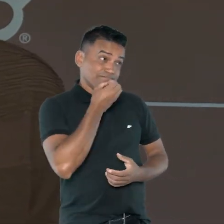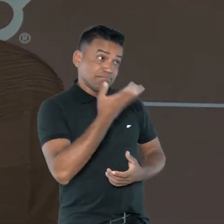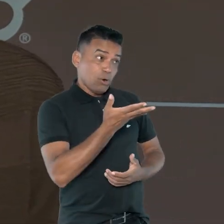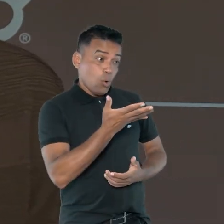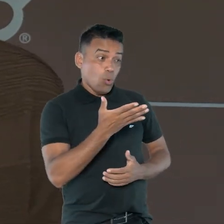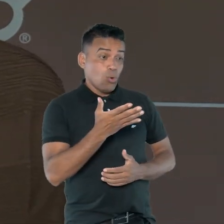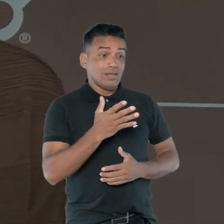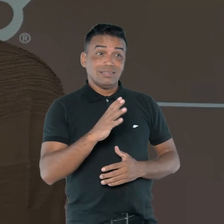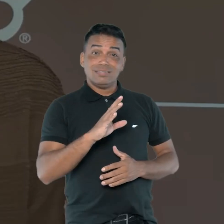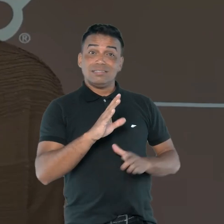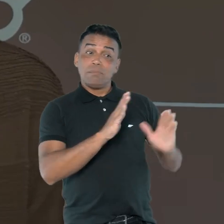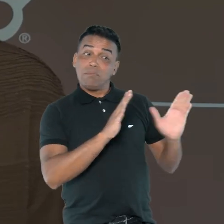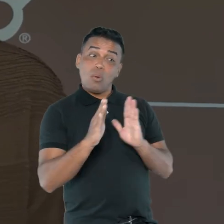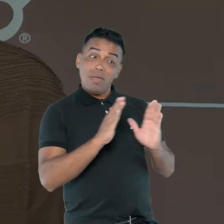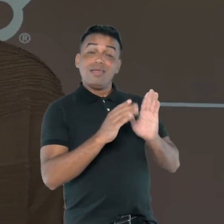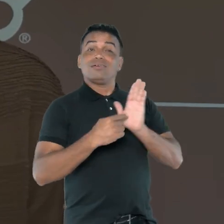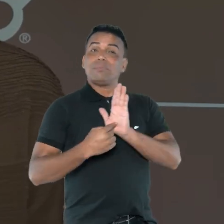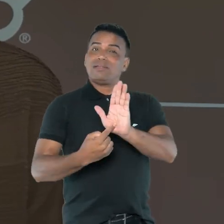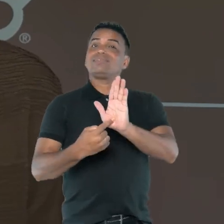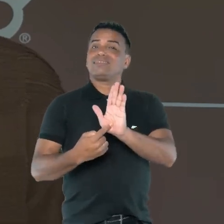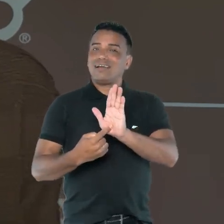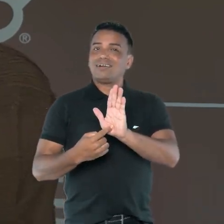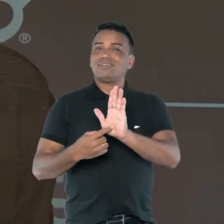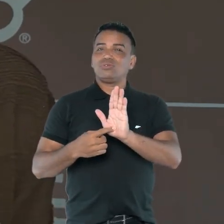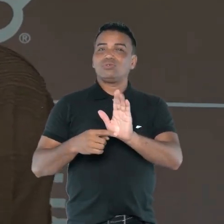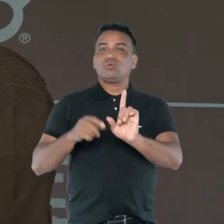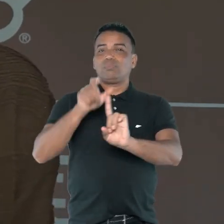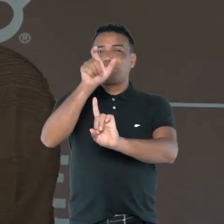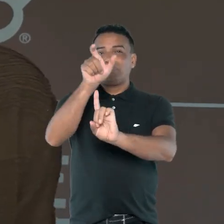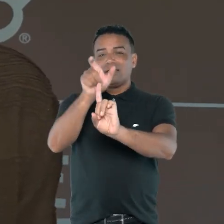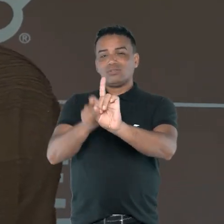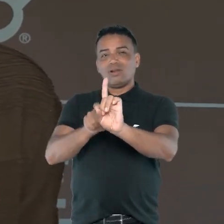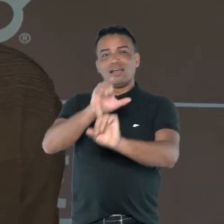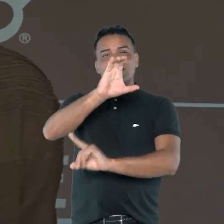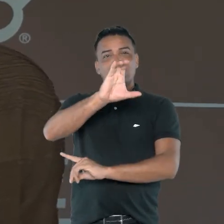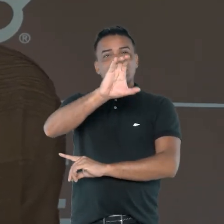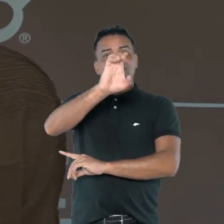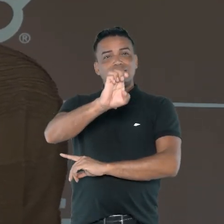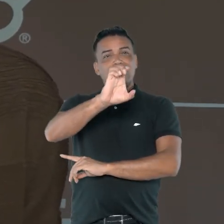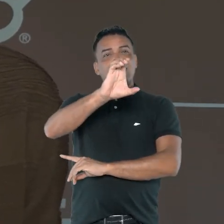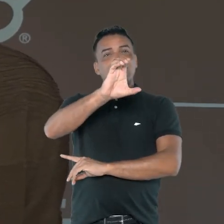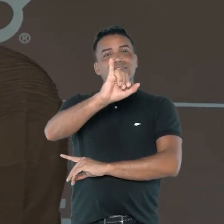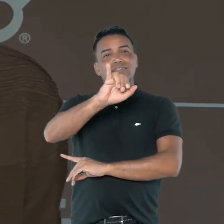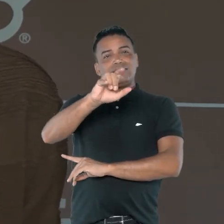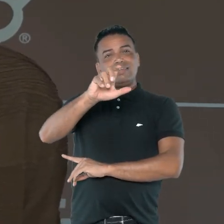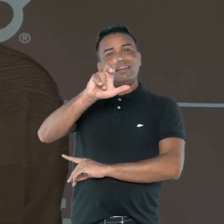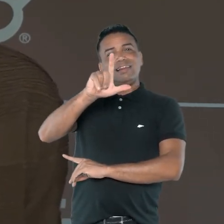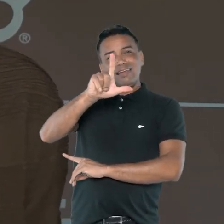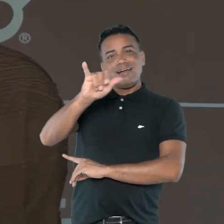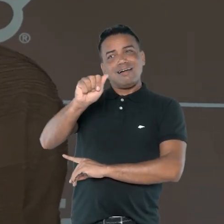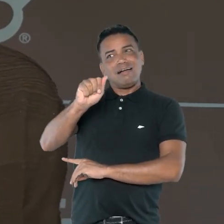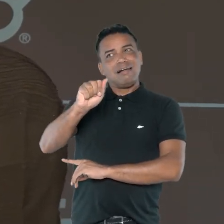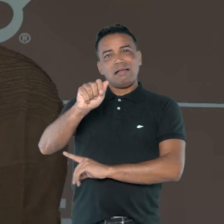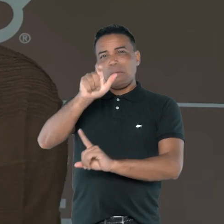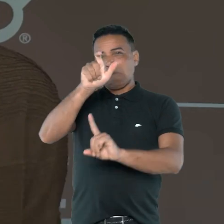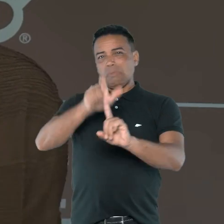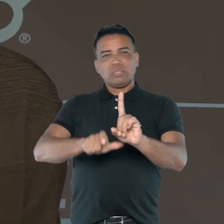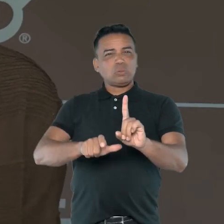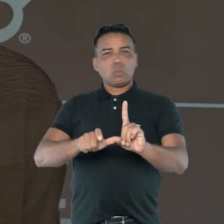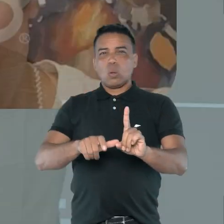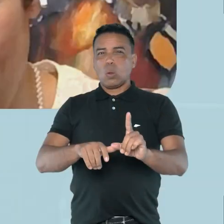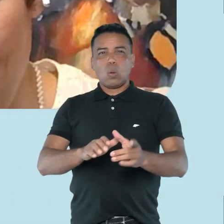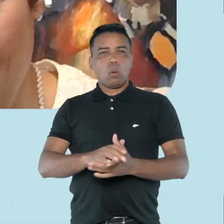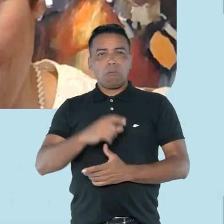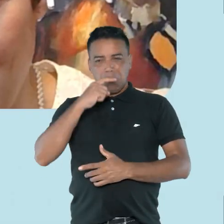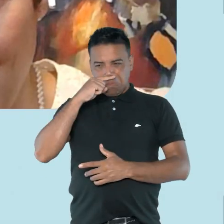Bom, essa cena, ela meio que está apresentando a Cecília, né? E já apresentando ela como uma pessoa um pouco antipática, né? Uma pessoa um